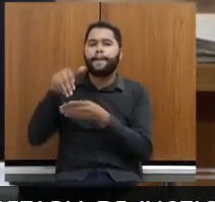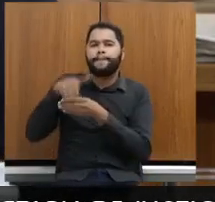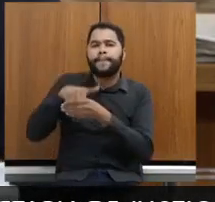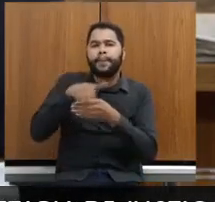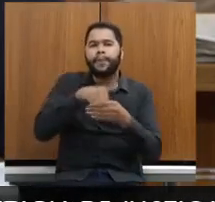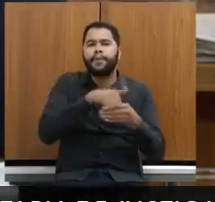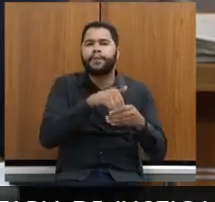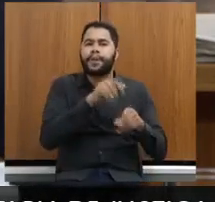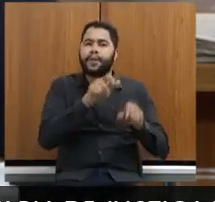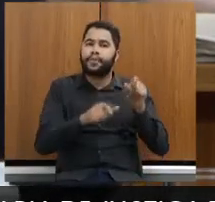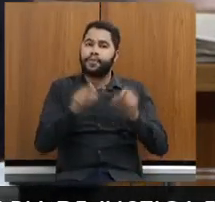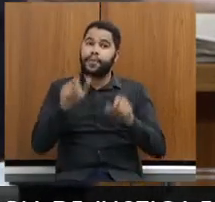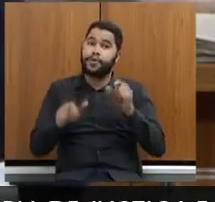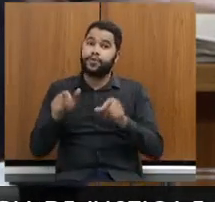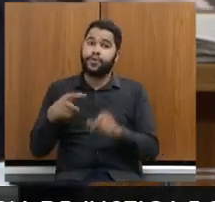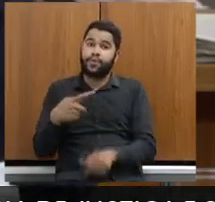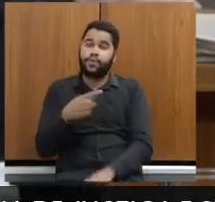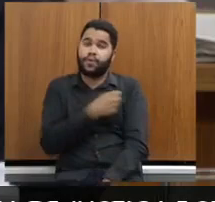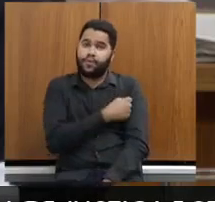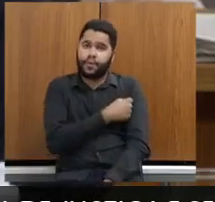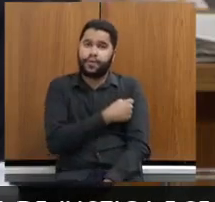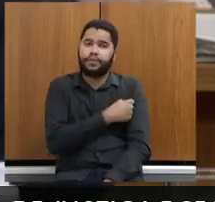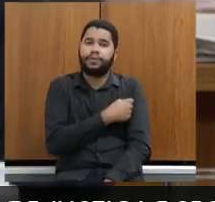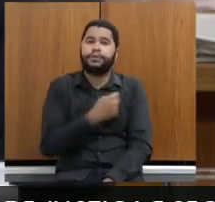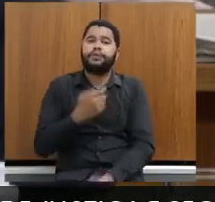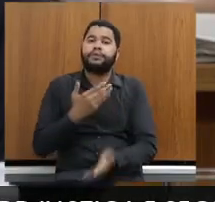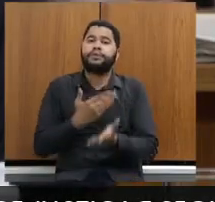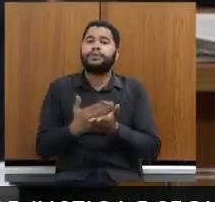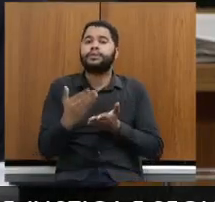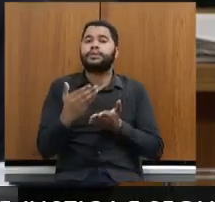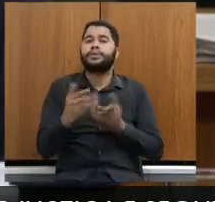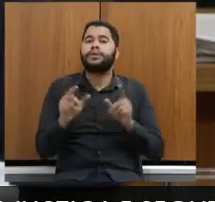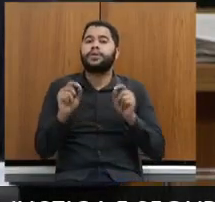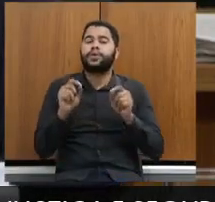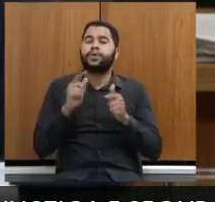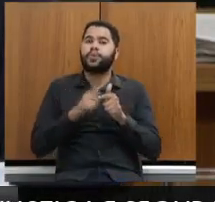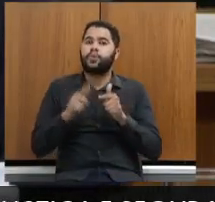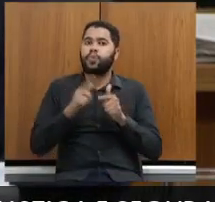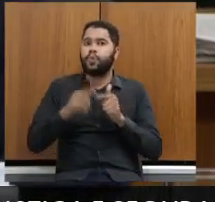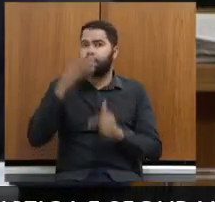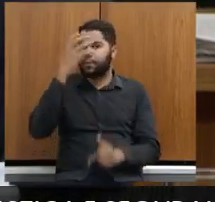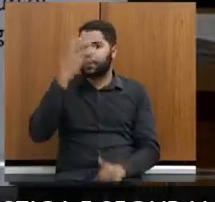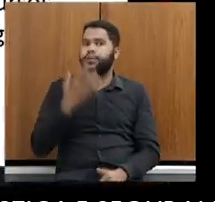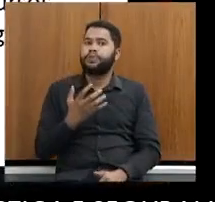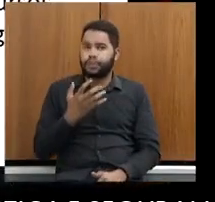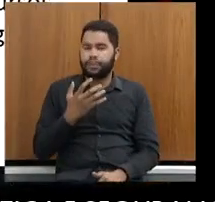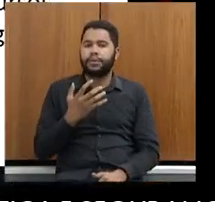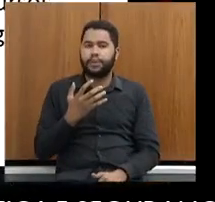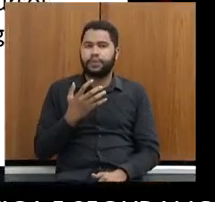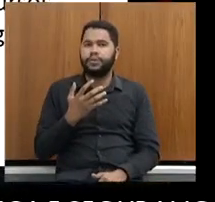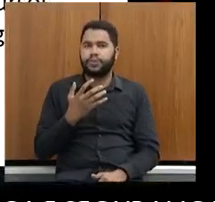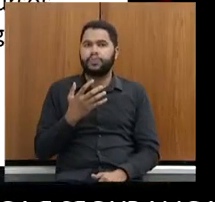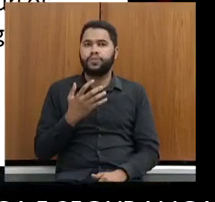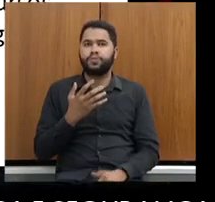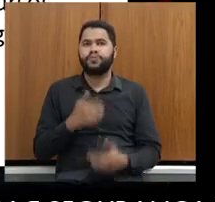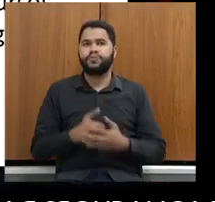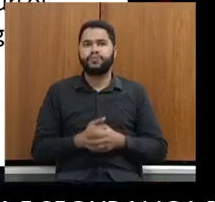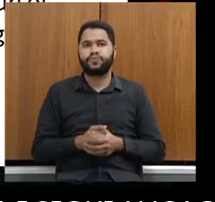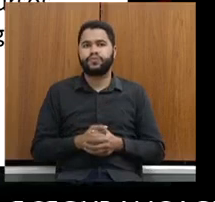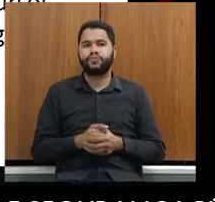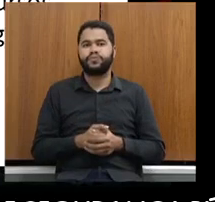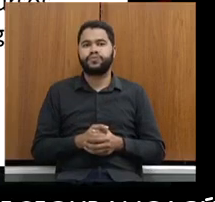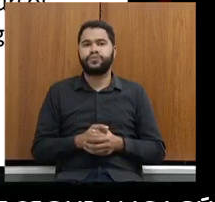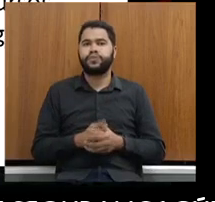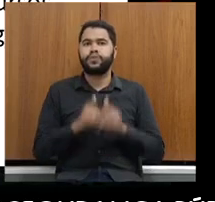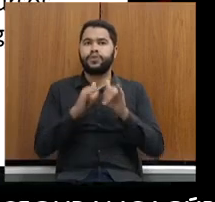das pessoas que sejam vacinadas Inicialmente nós tivemos um problema Seríssimo Seríssimo Seríssimo isso não é